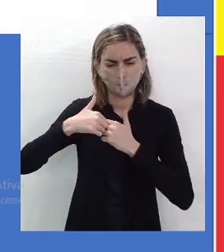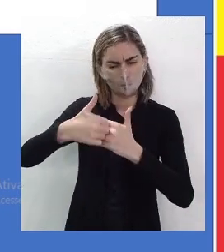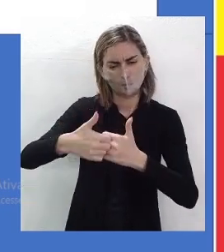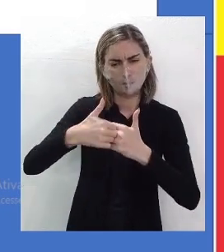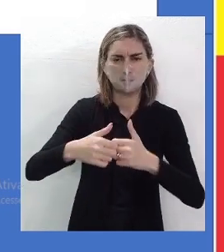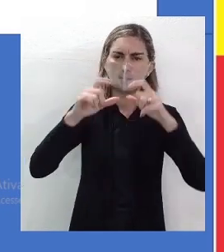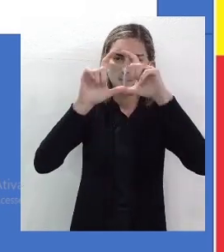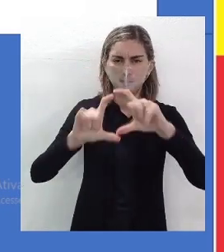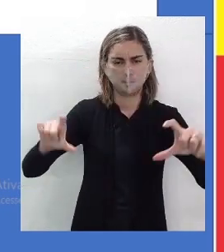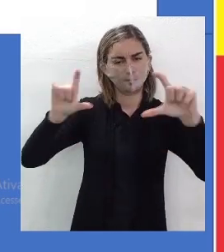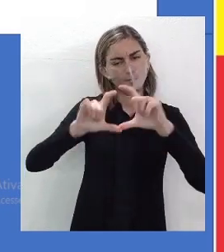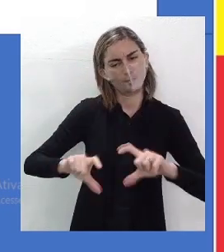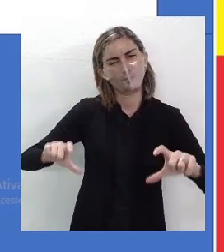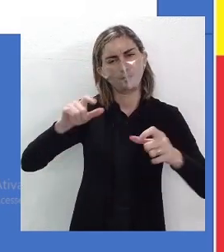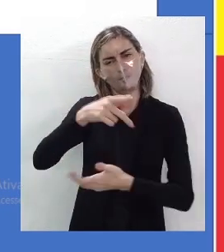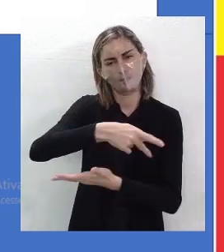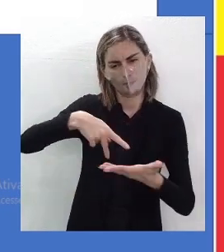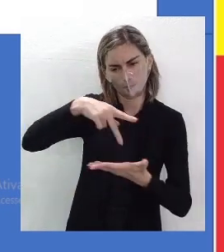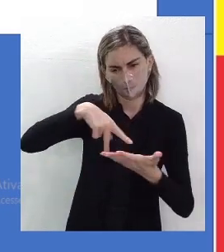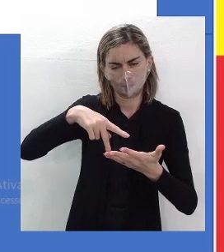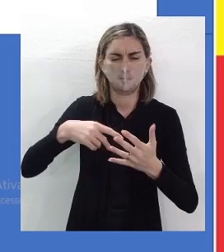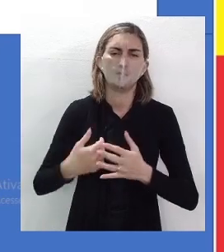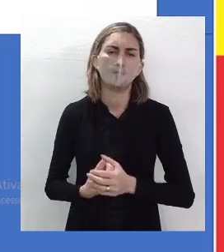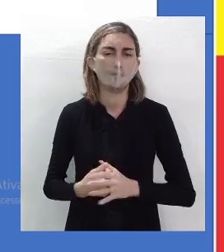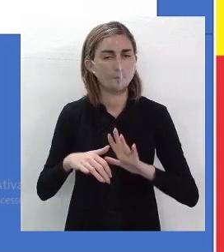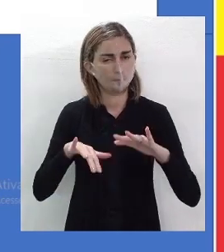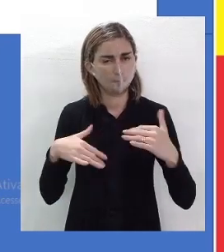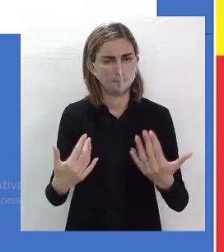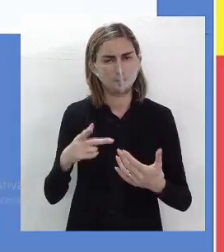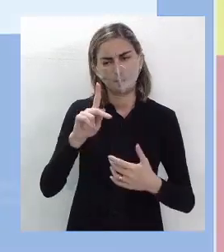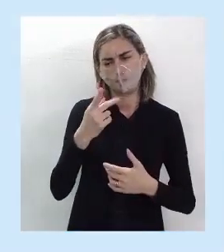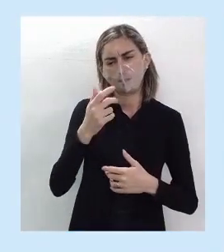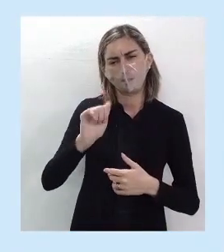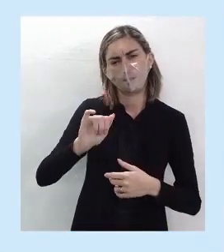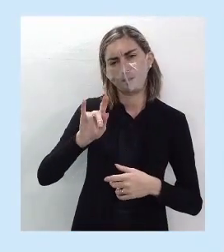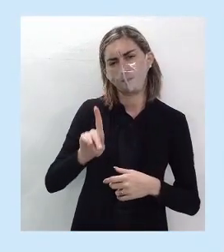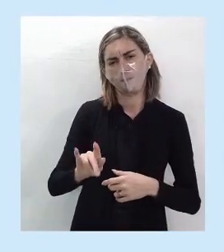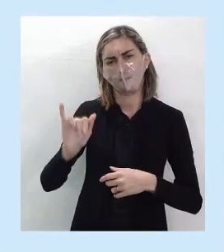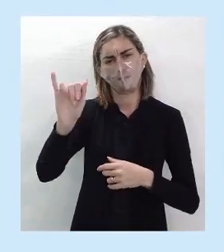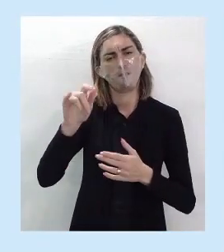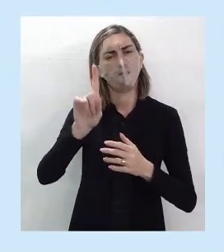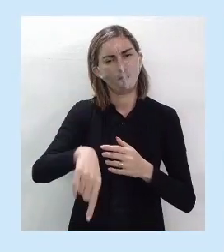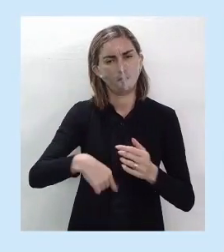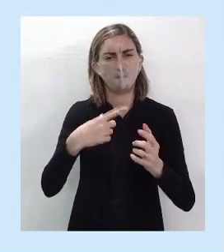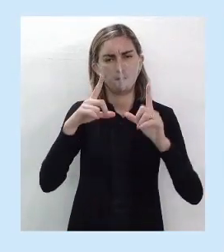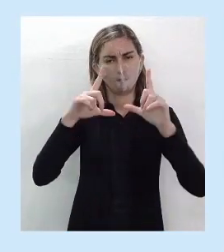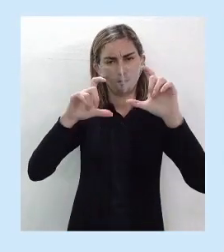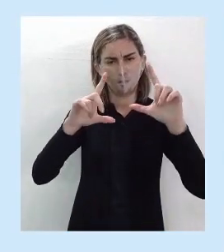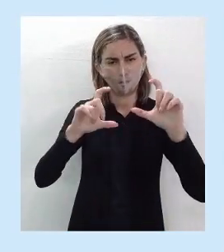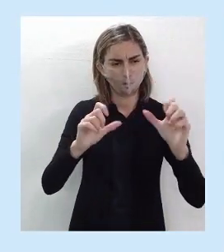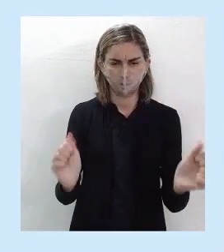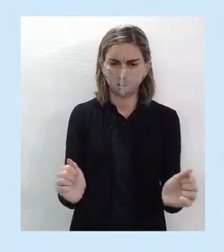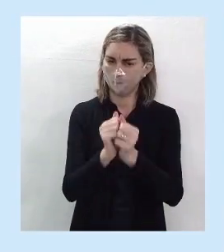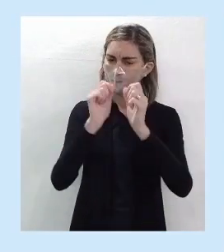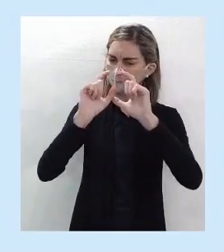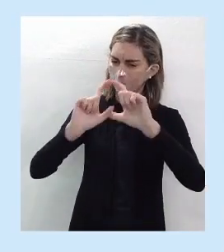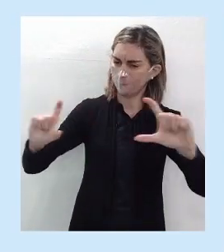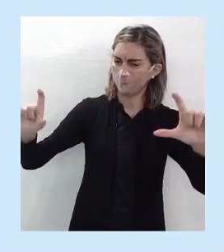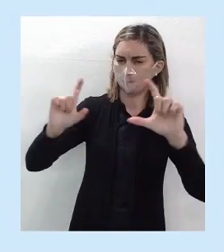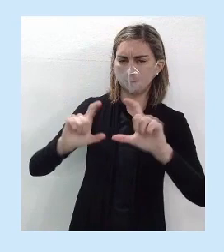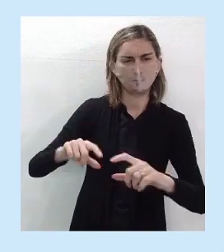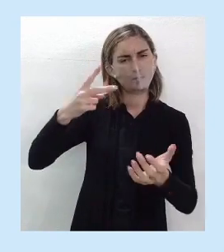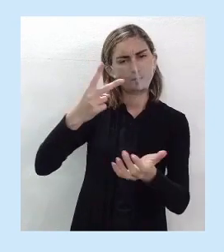os versos do poema. Então, o haikai é isso, essa foto, não é, que a gente faz